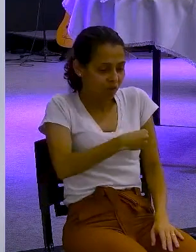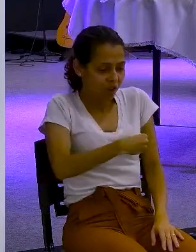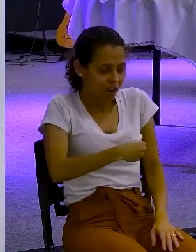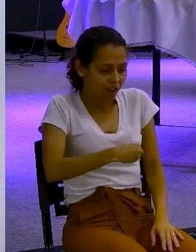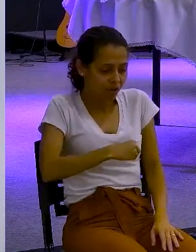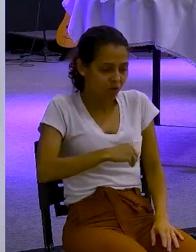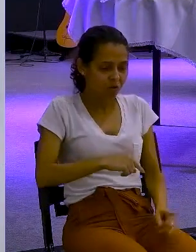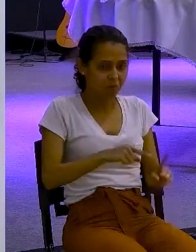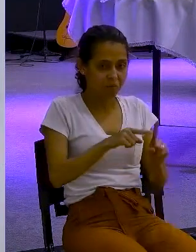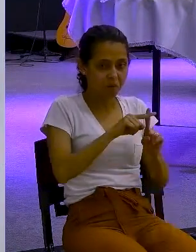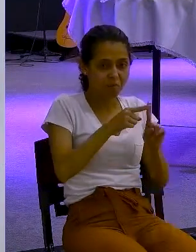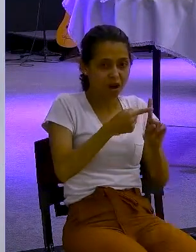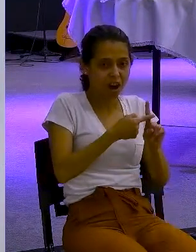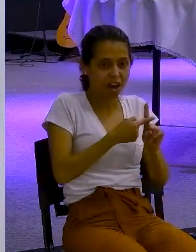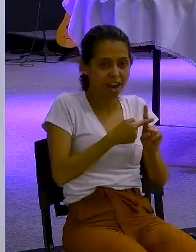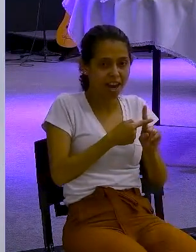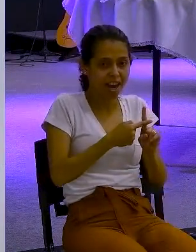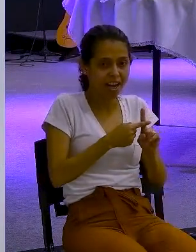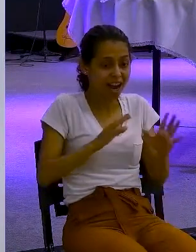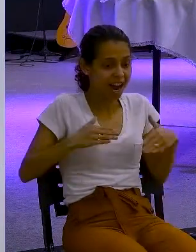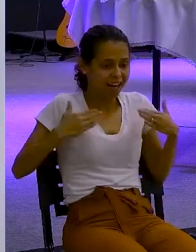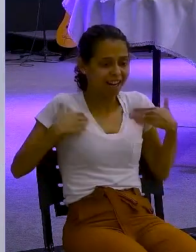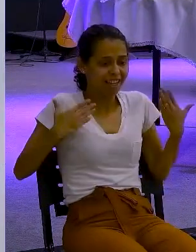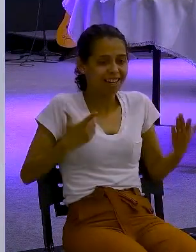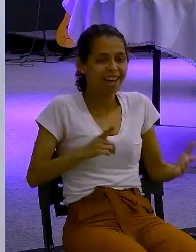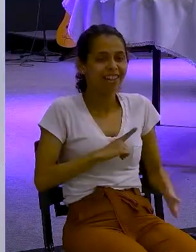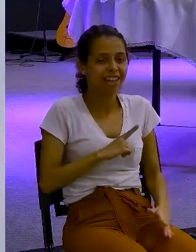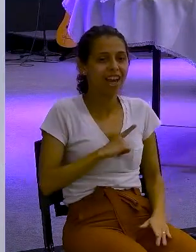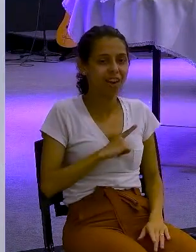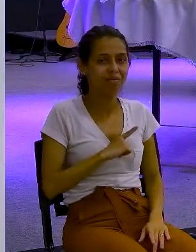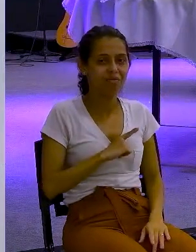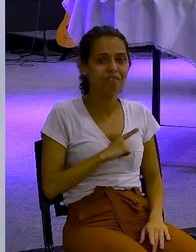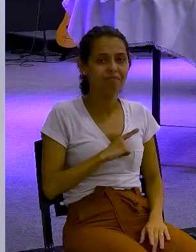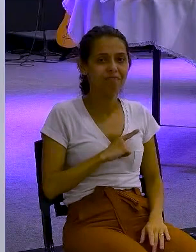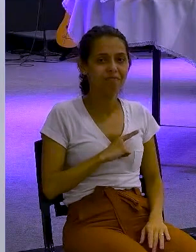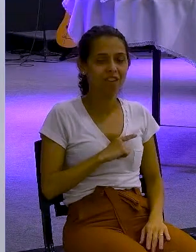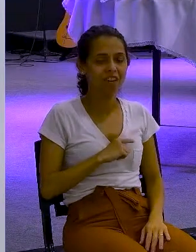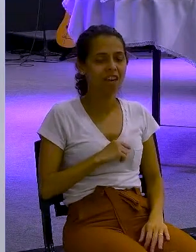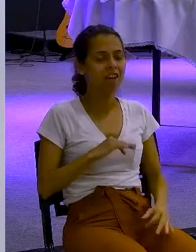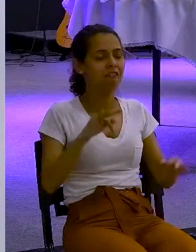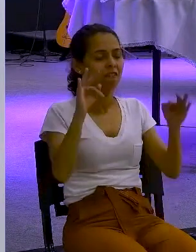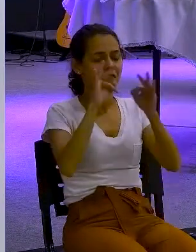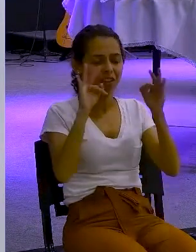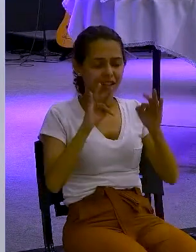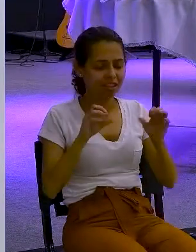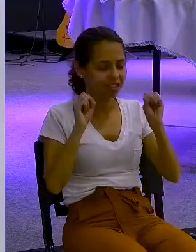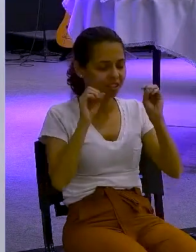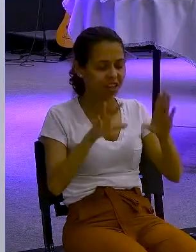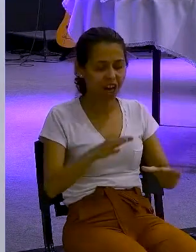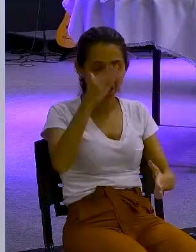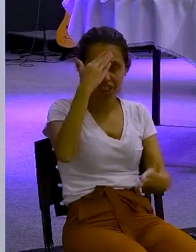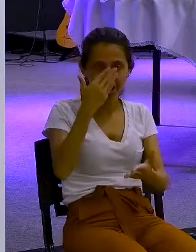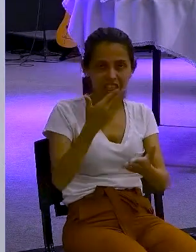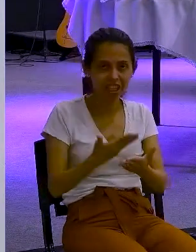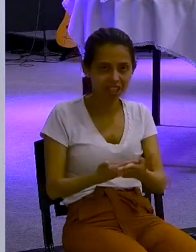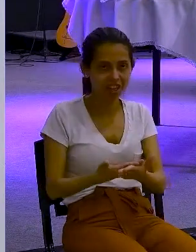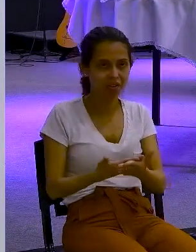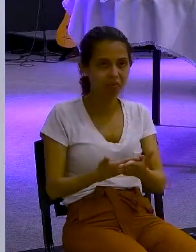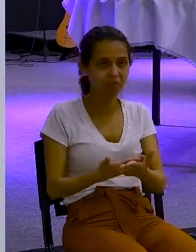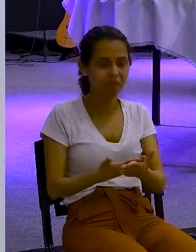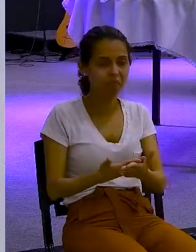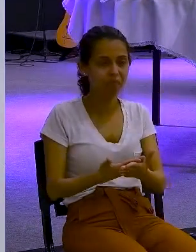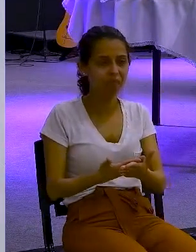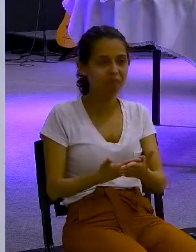mim. Bem-aventurada a que creu, porque serão cumpridas as palavras que lhe foram ditas